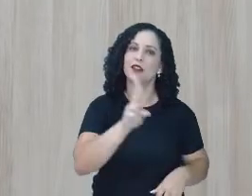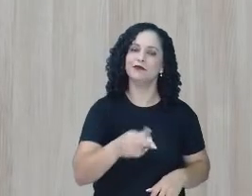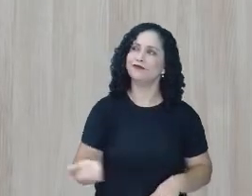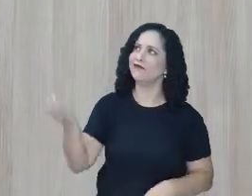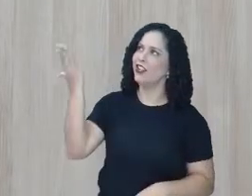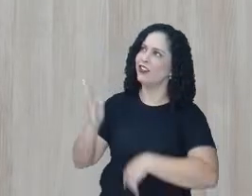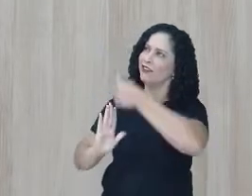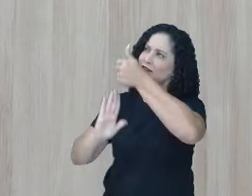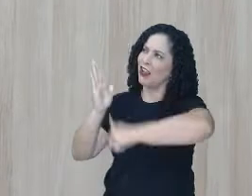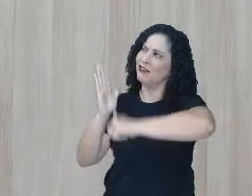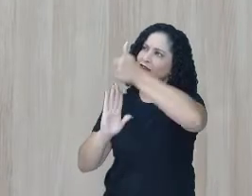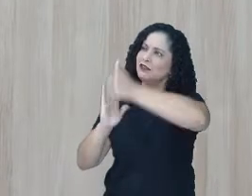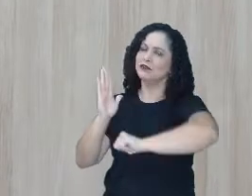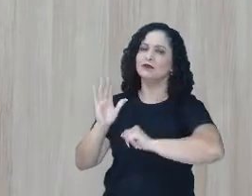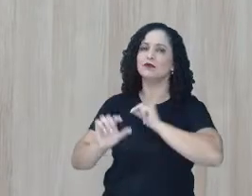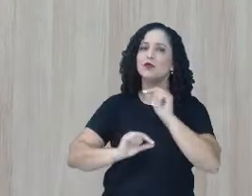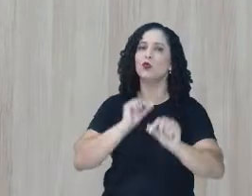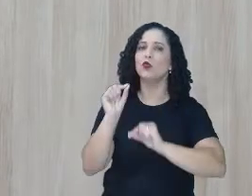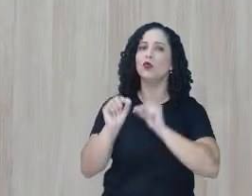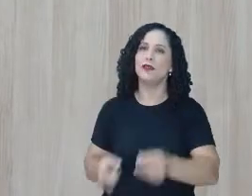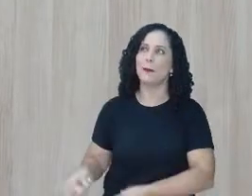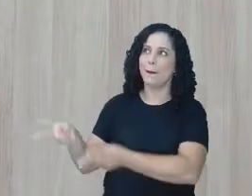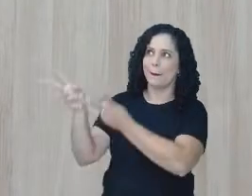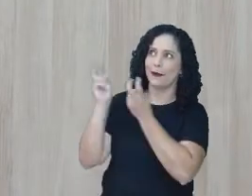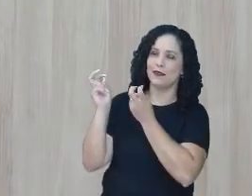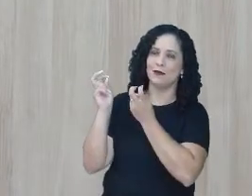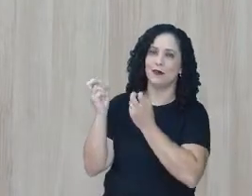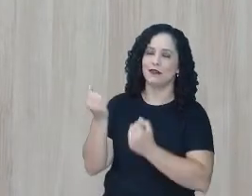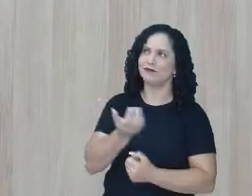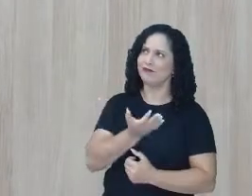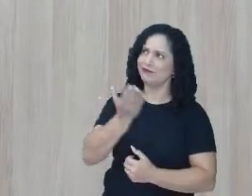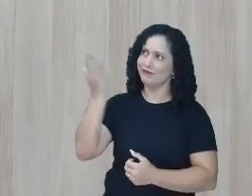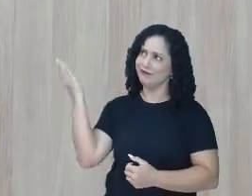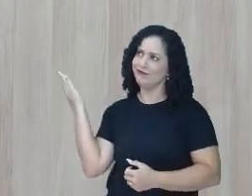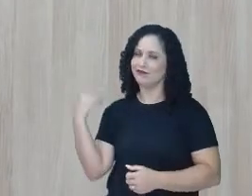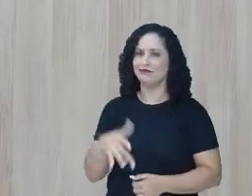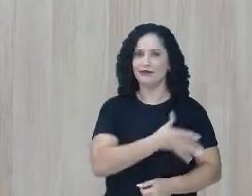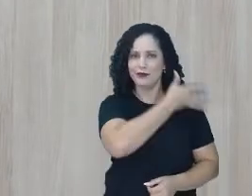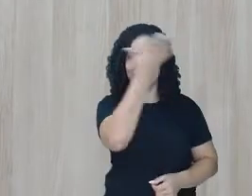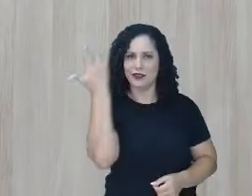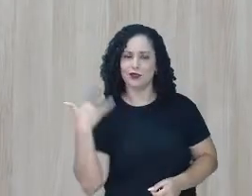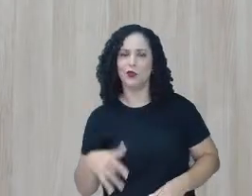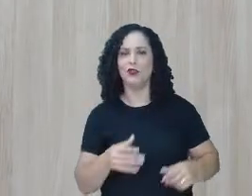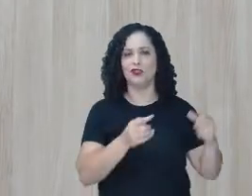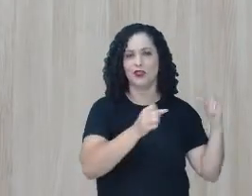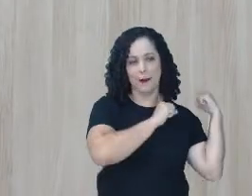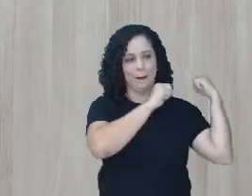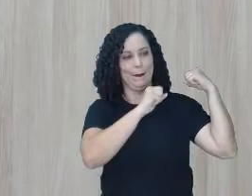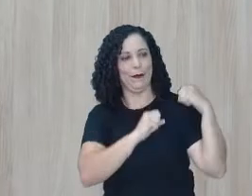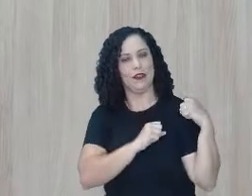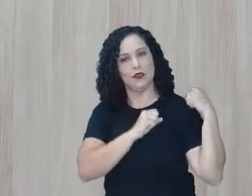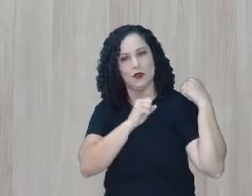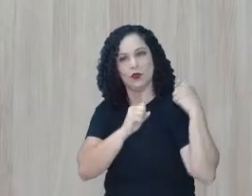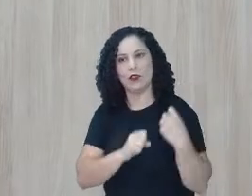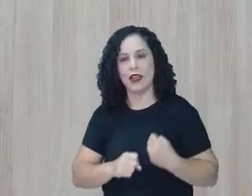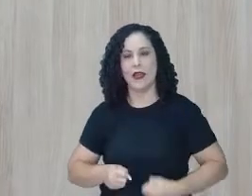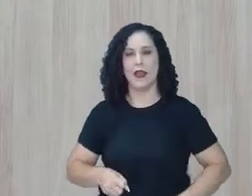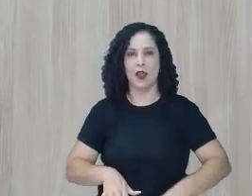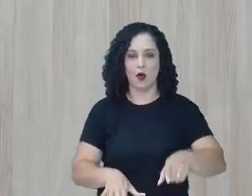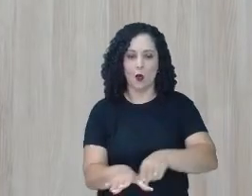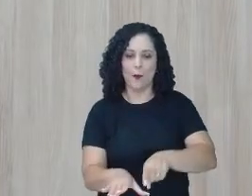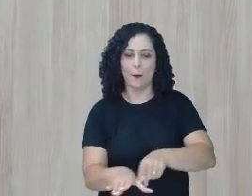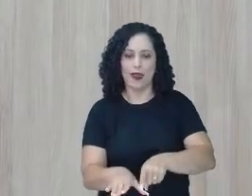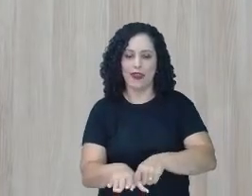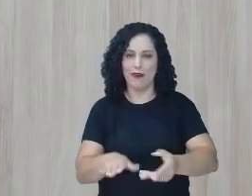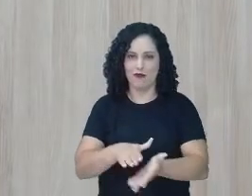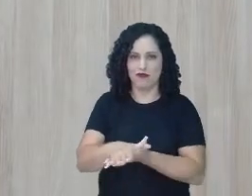pode perceber aí que essas pessoas escravizadas, né, carregadores, apesar de estarem descalços, que, como eu já falei